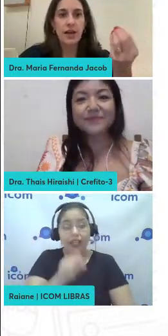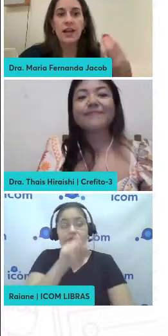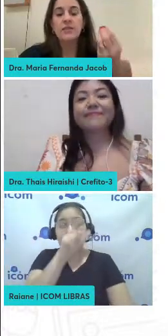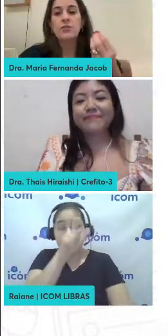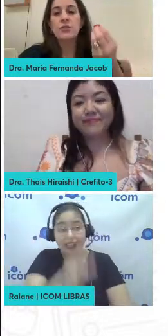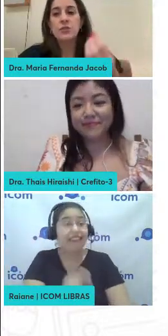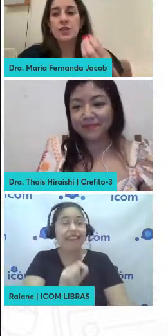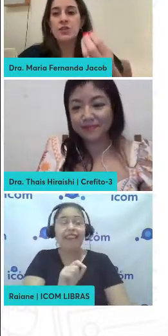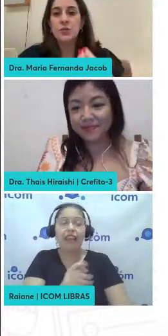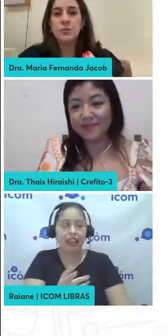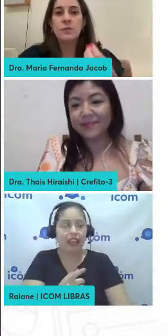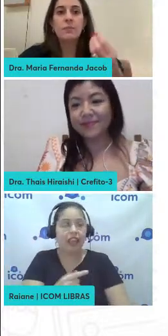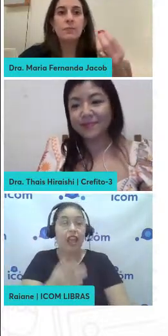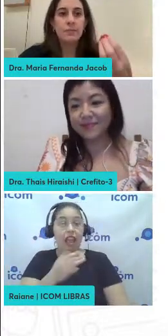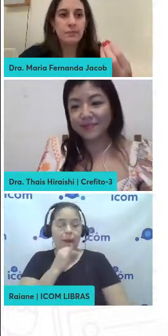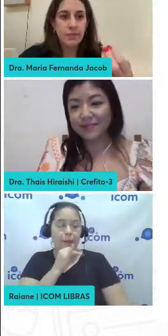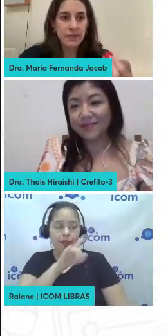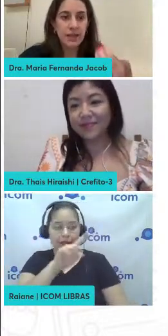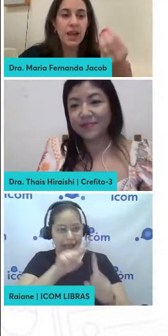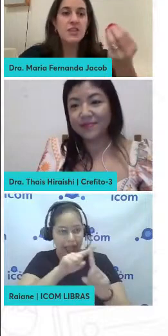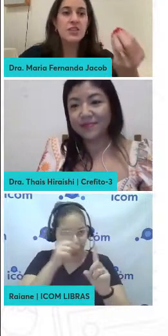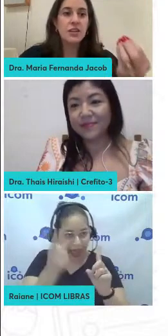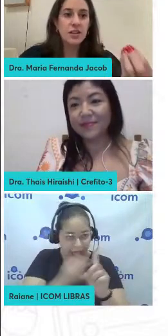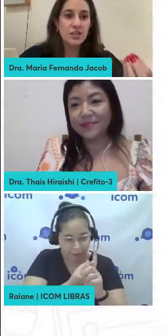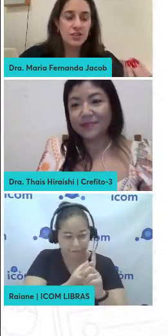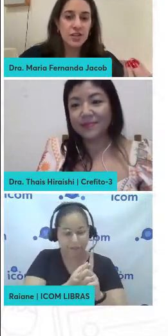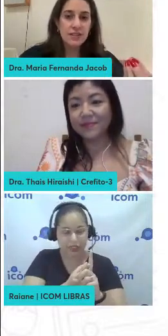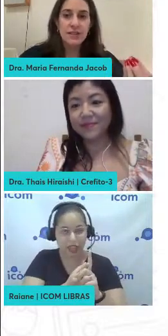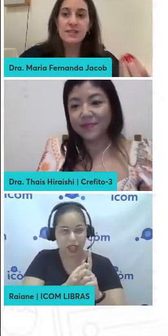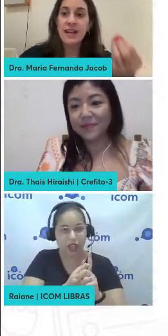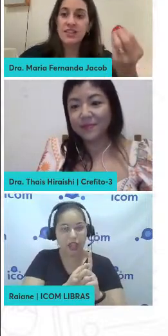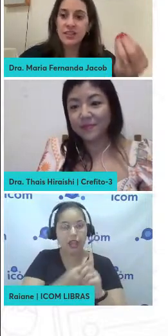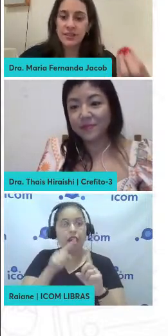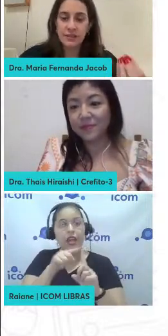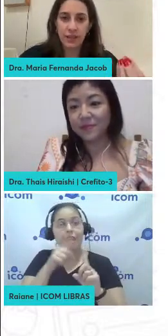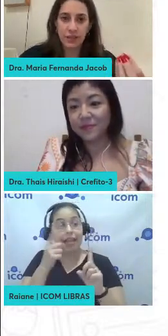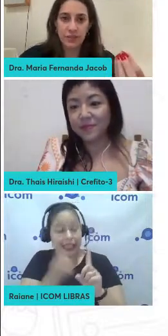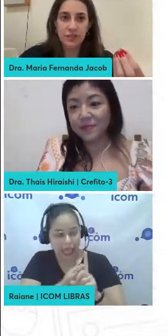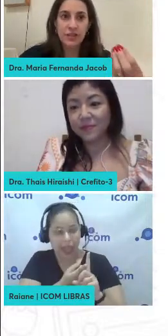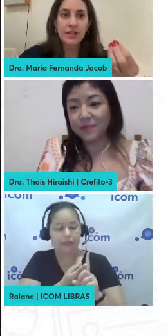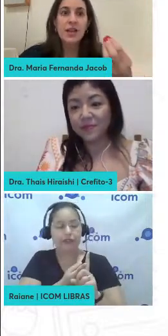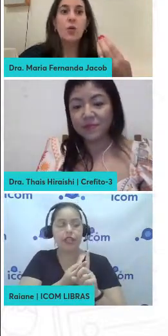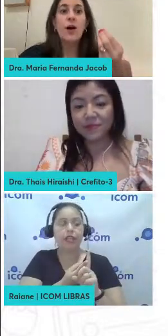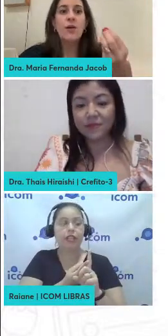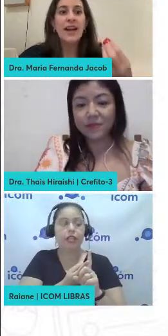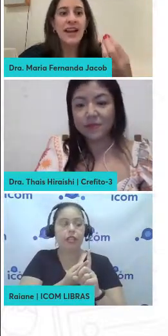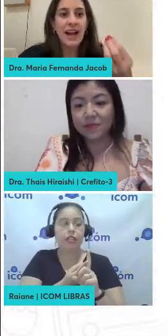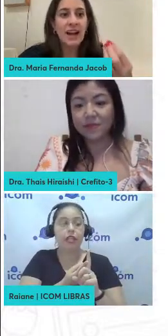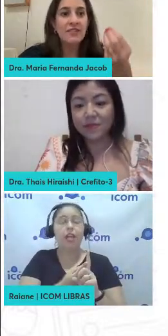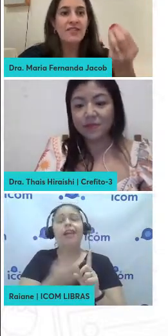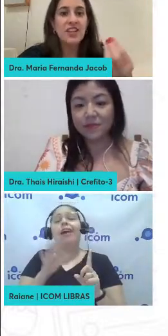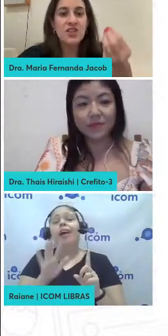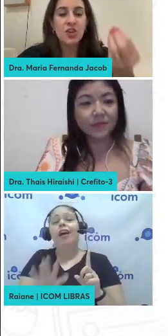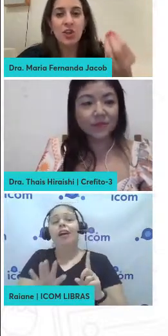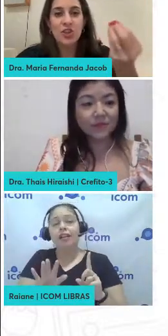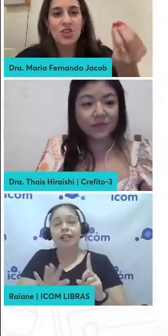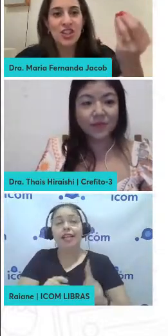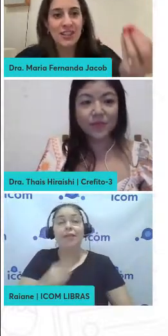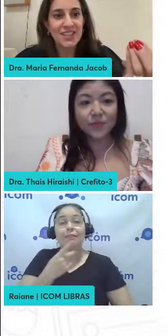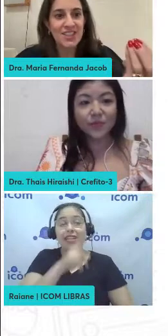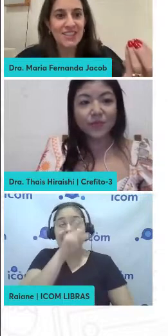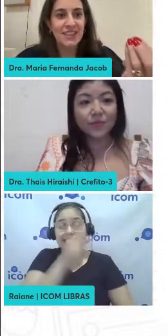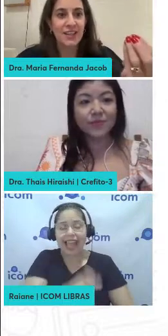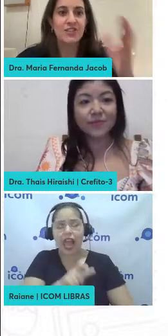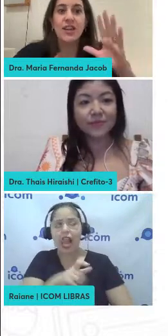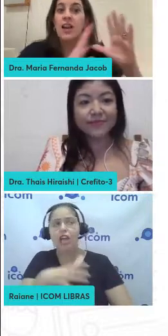paciente? Então eu estou de frente de uma paciente que está gestante. Qual é a